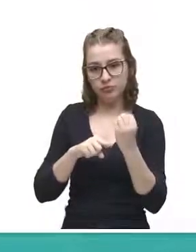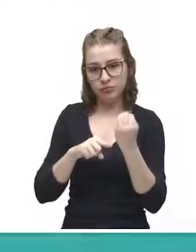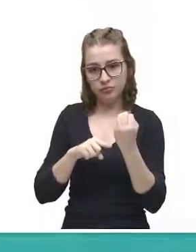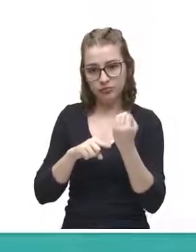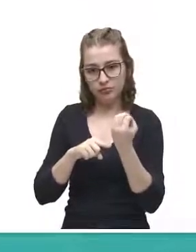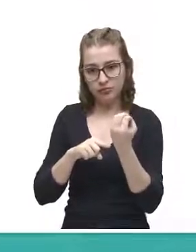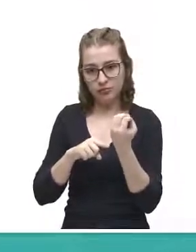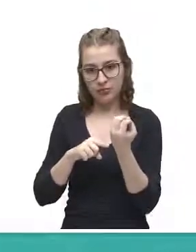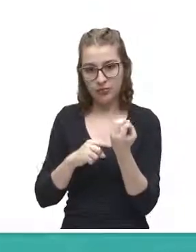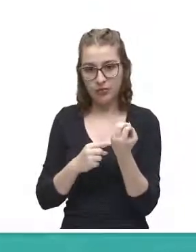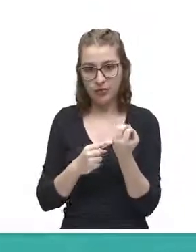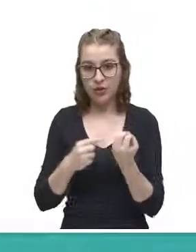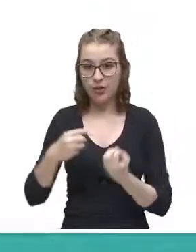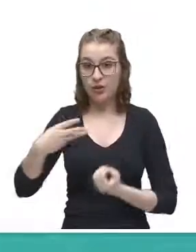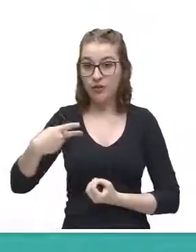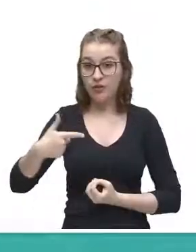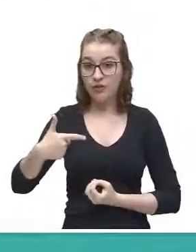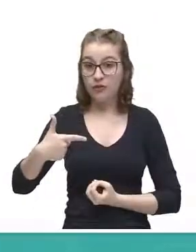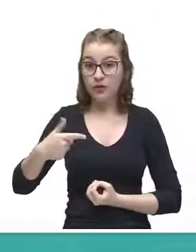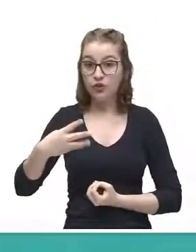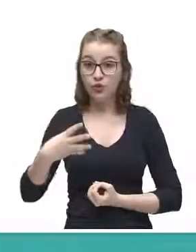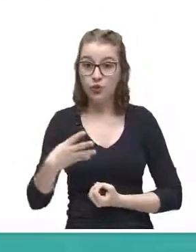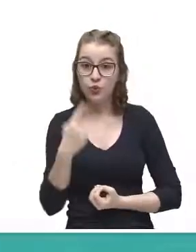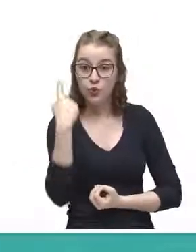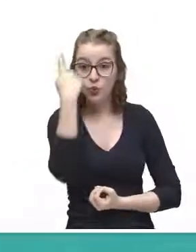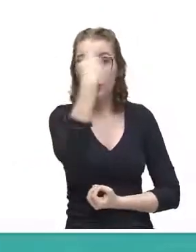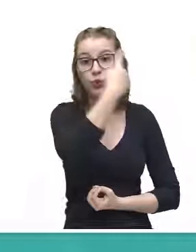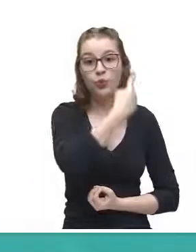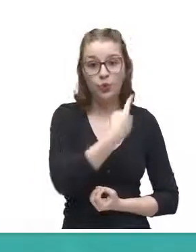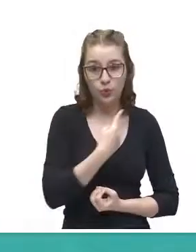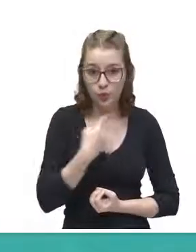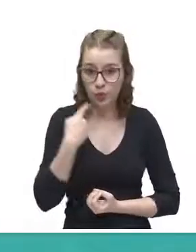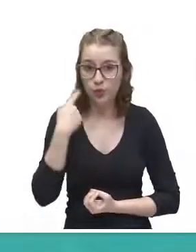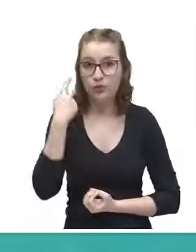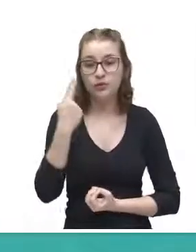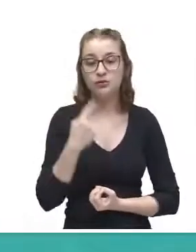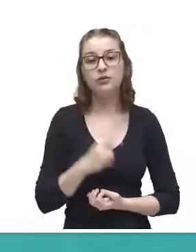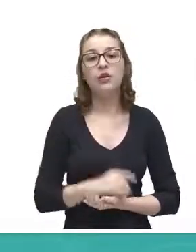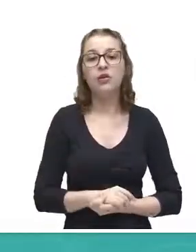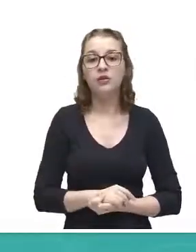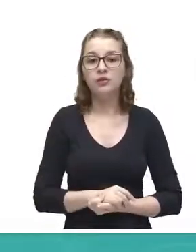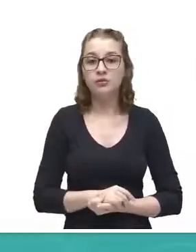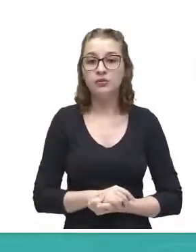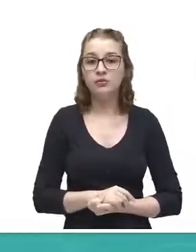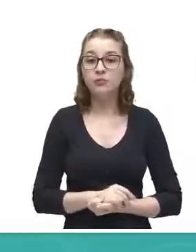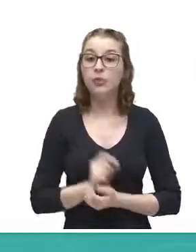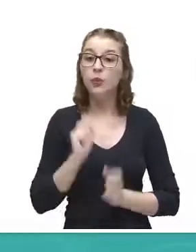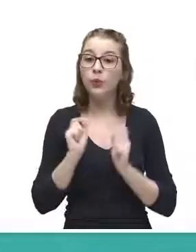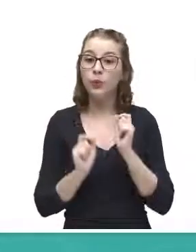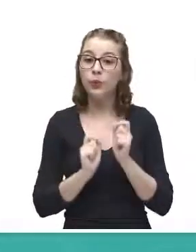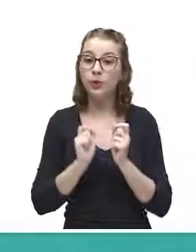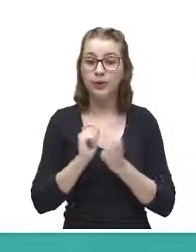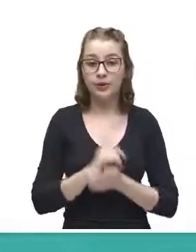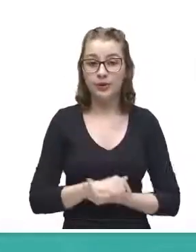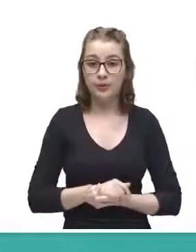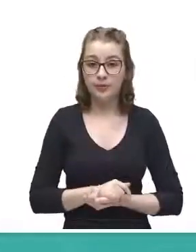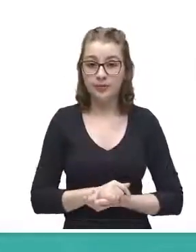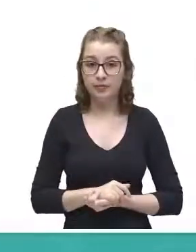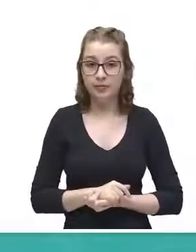dura aí 24 horas nesse movimento aí de rotação. Vai também existir,